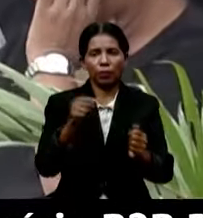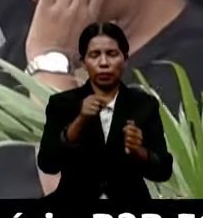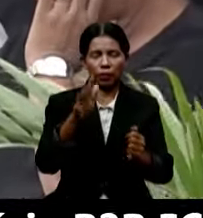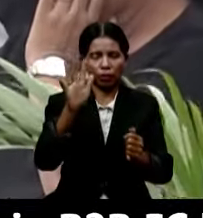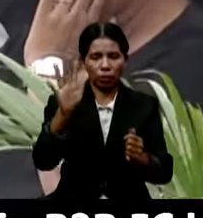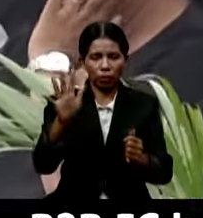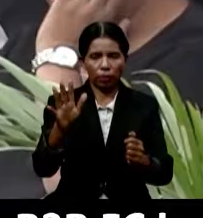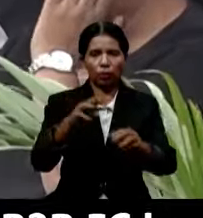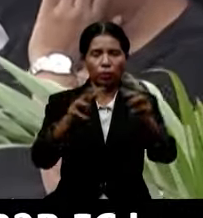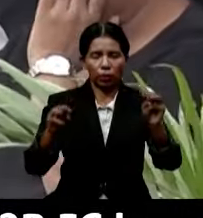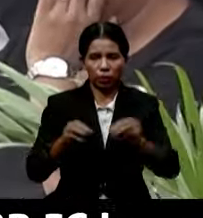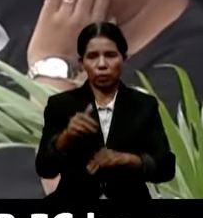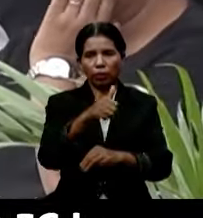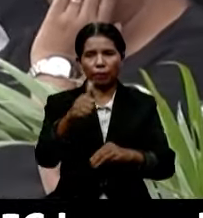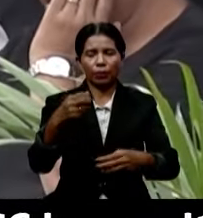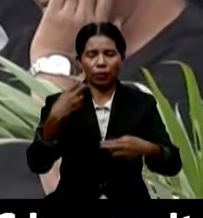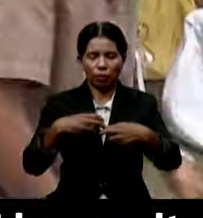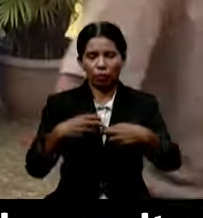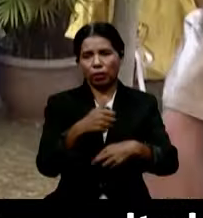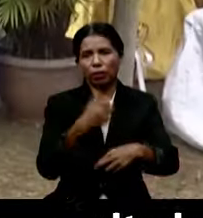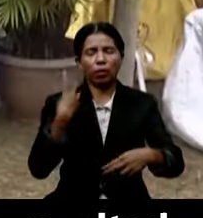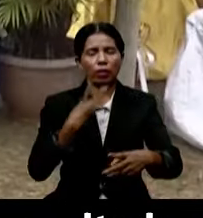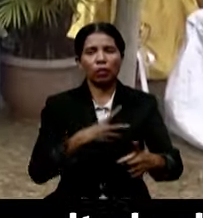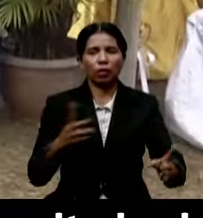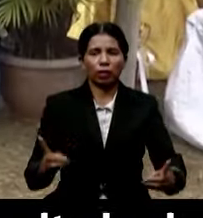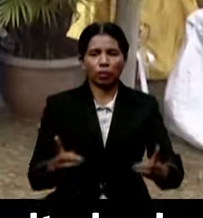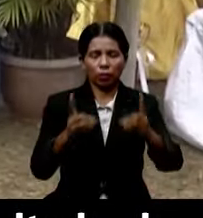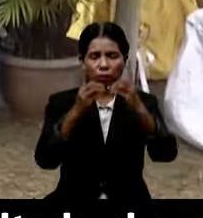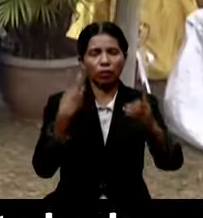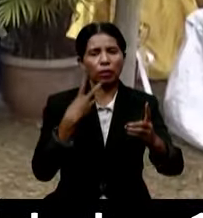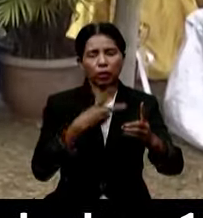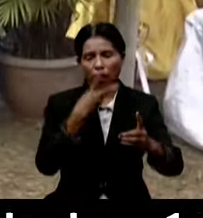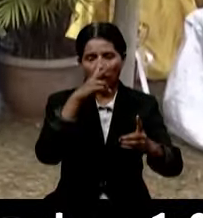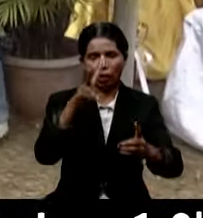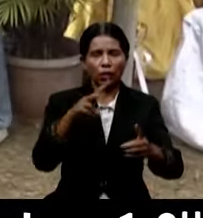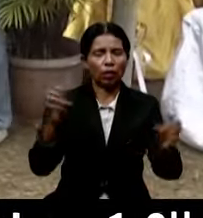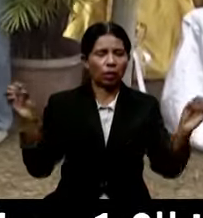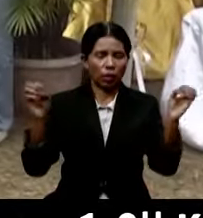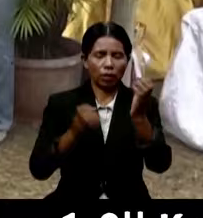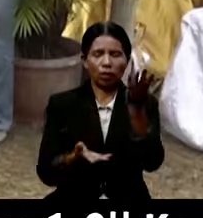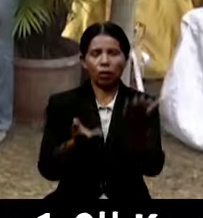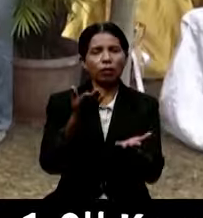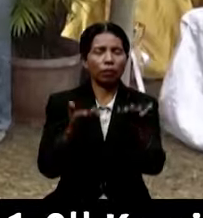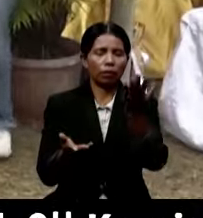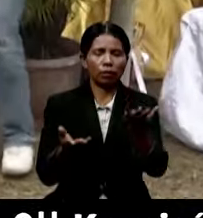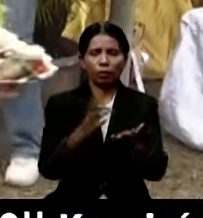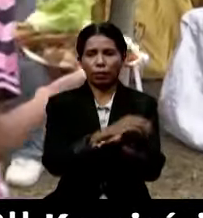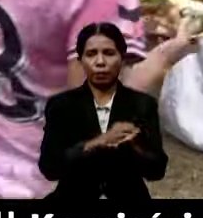cada município. Desafio seluk nebe mak ita enfrenta mos mak ita hare kata la iha balanço entre